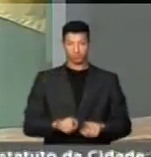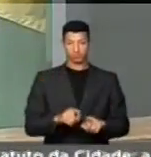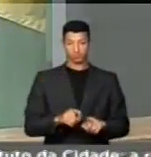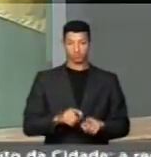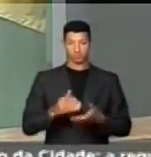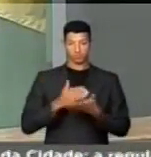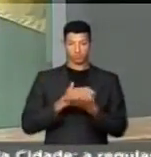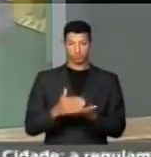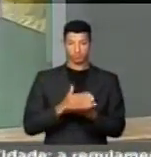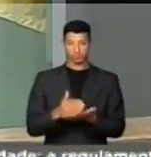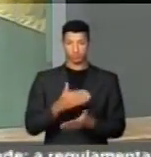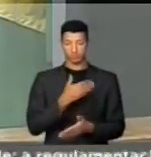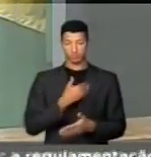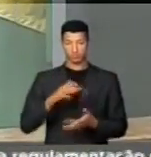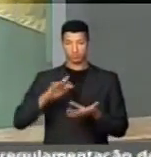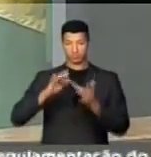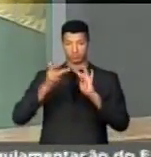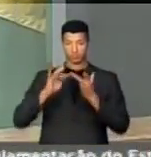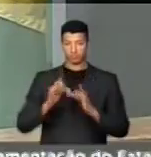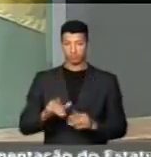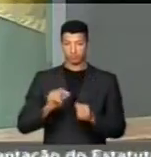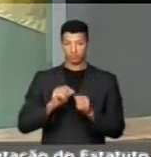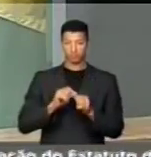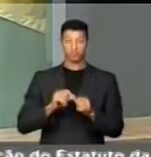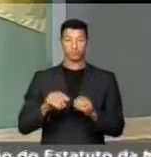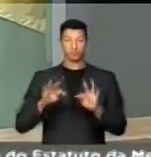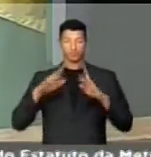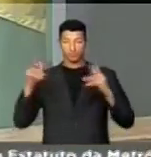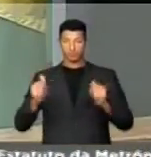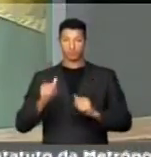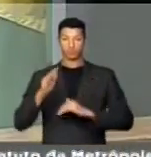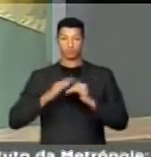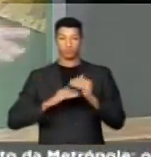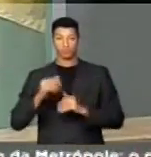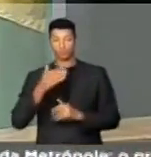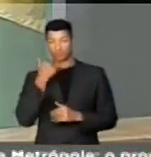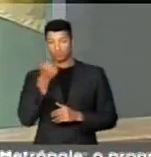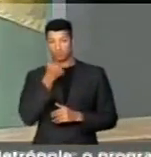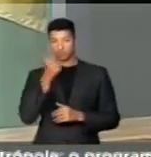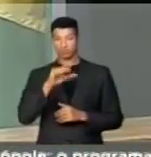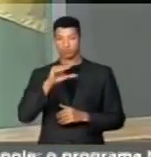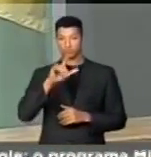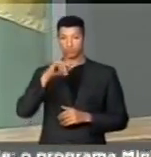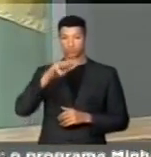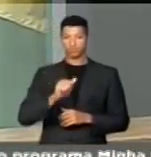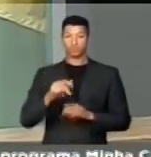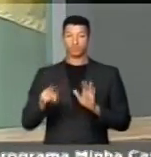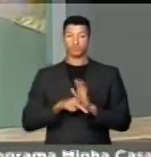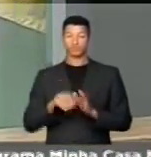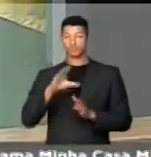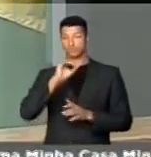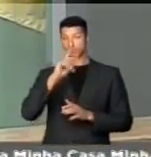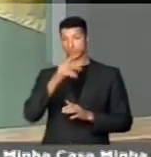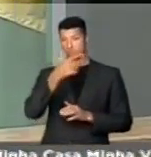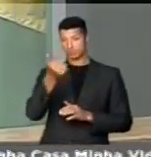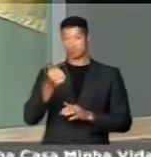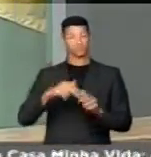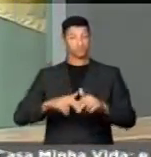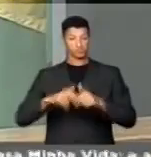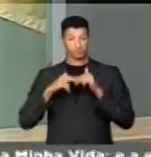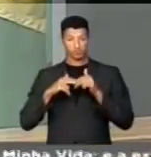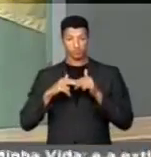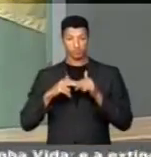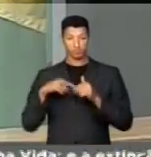as iniciativas globais tomadas em torno das melhorias climáticas da COP21. E,